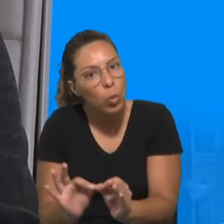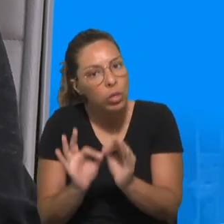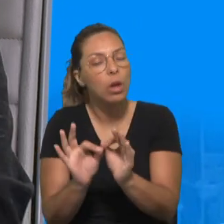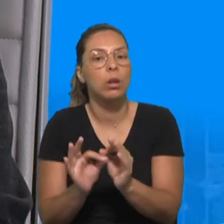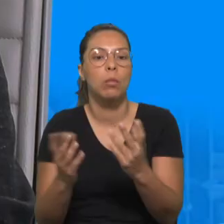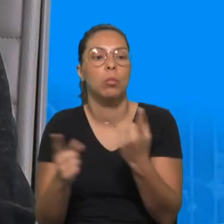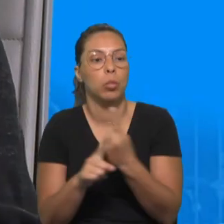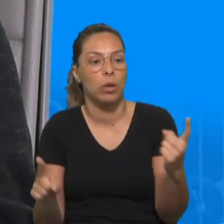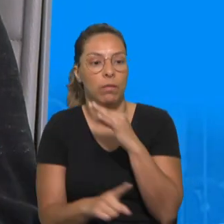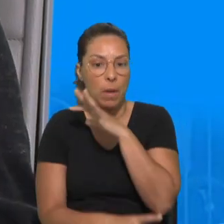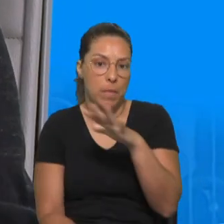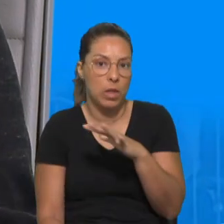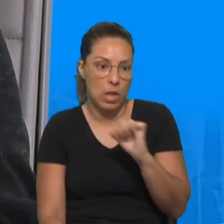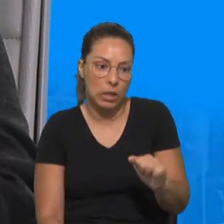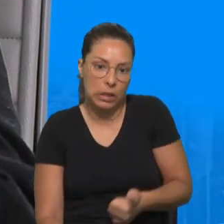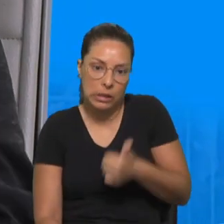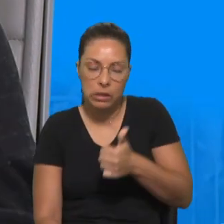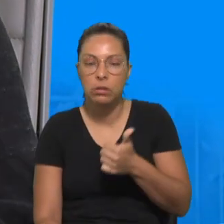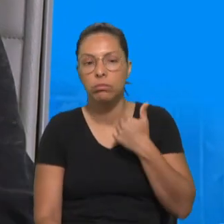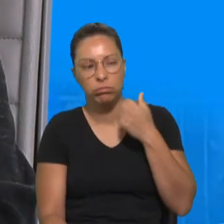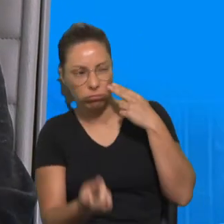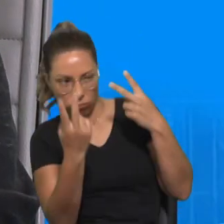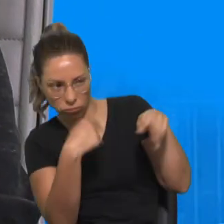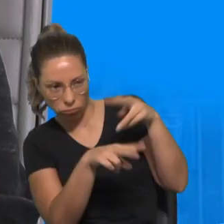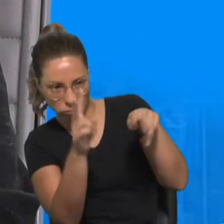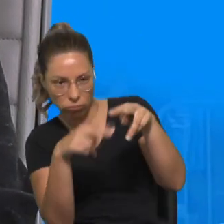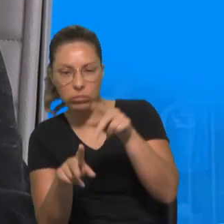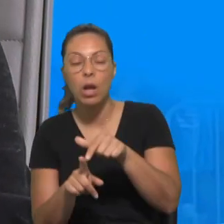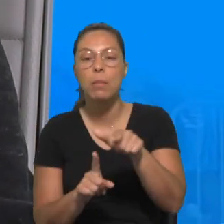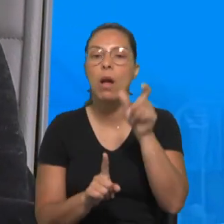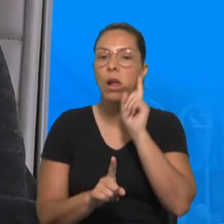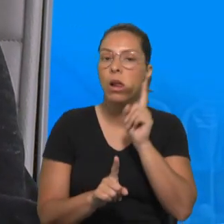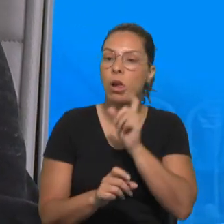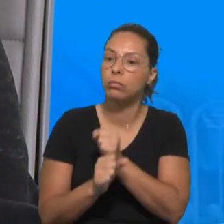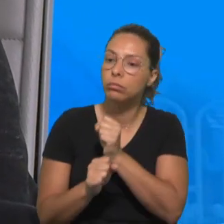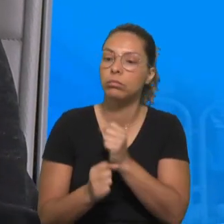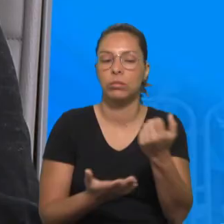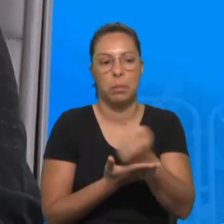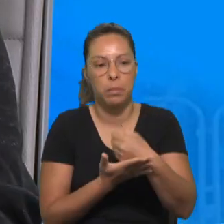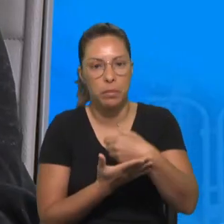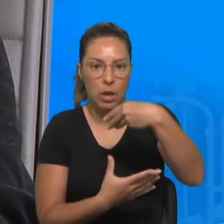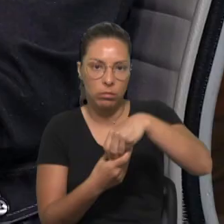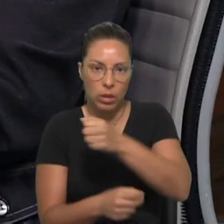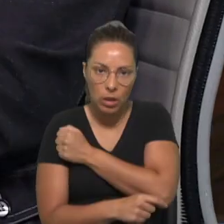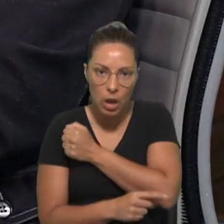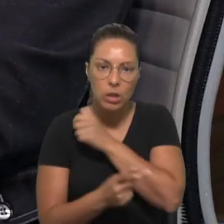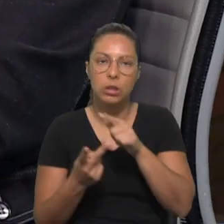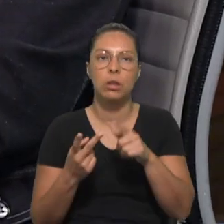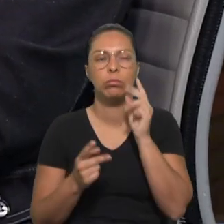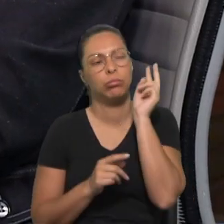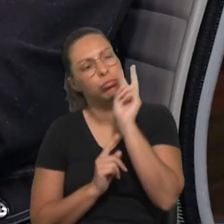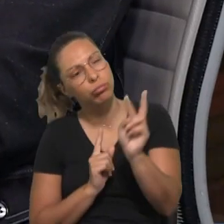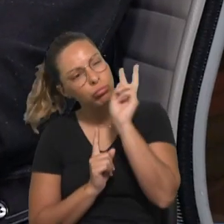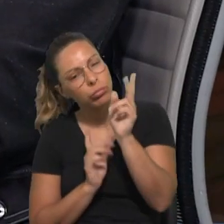familiar que ele observava em vários sentidos, mesmo as raparigas com quem trabalhou, as empregadas domésticas e outras, o que